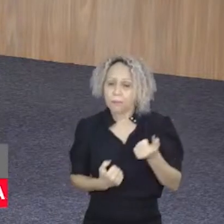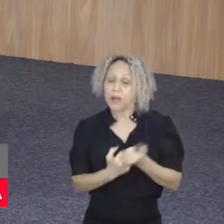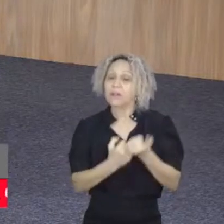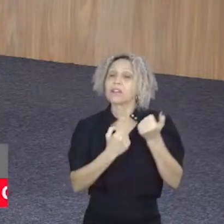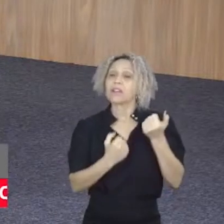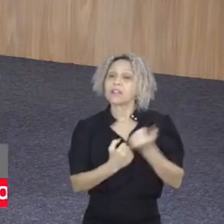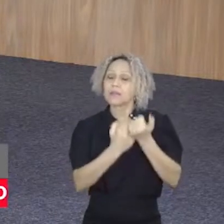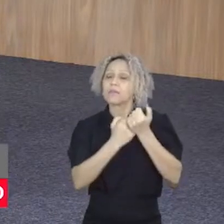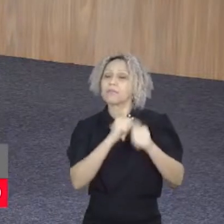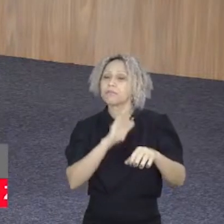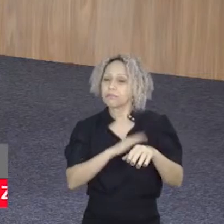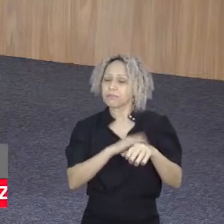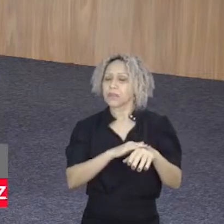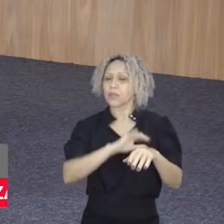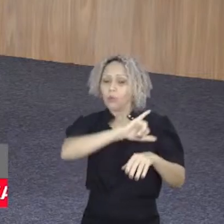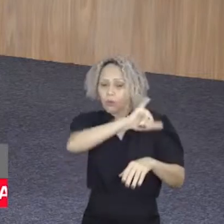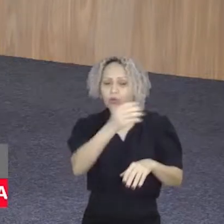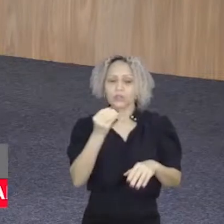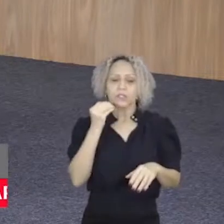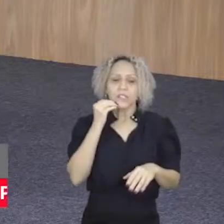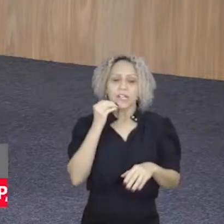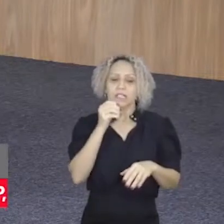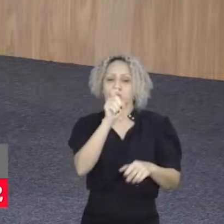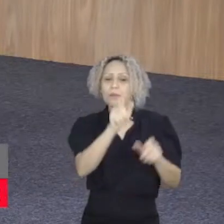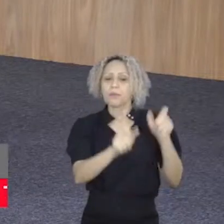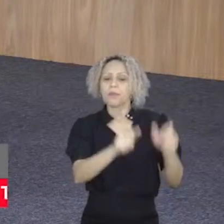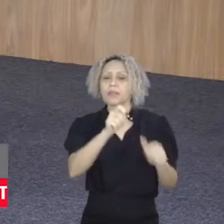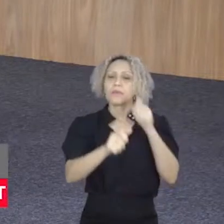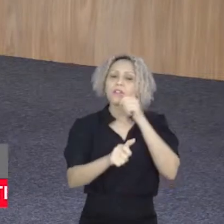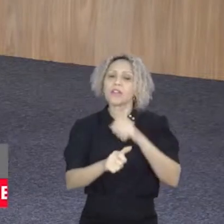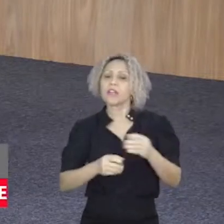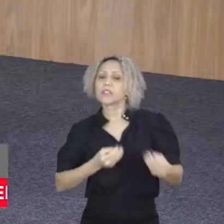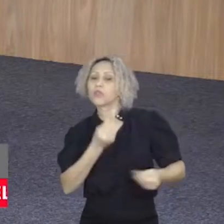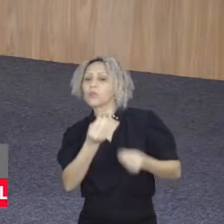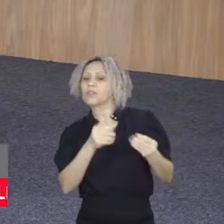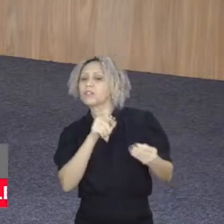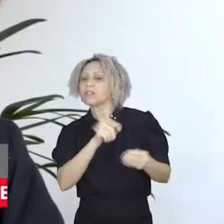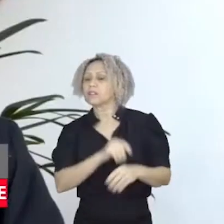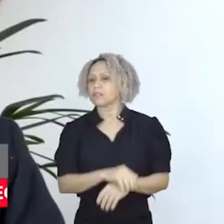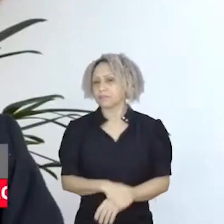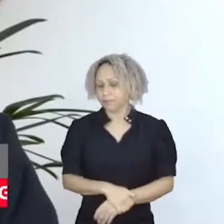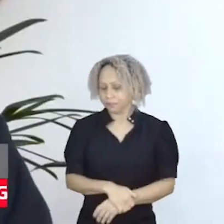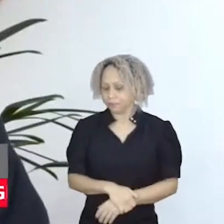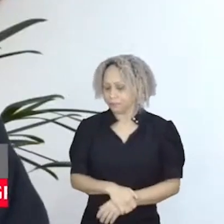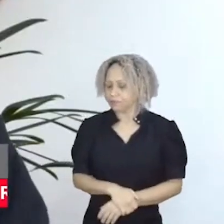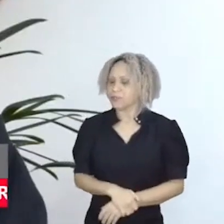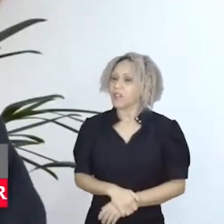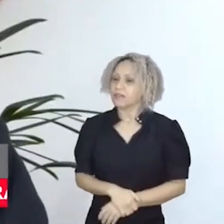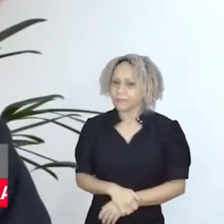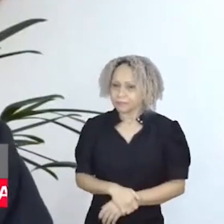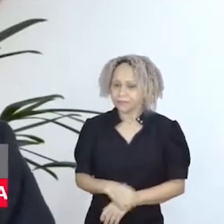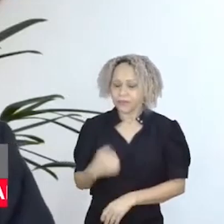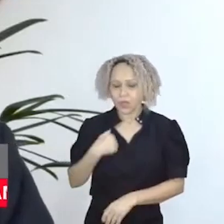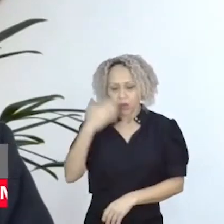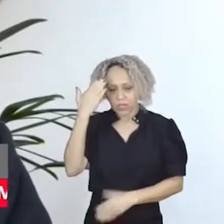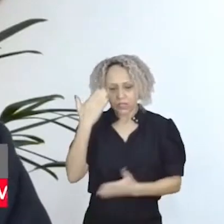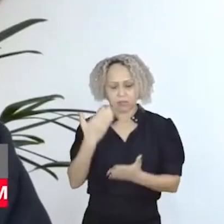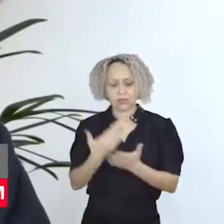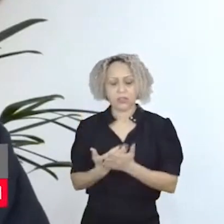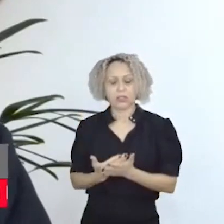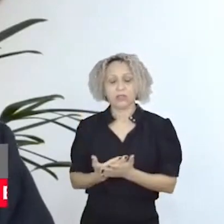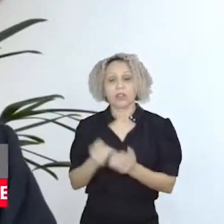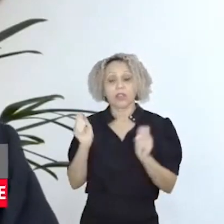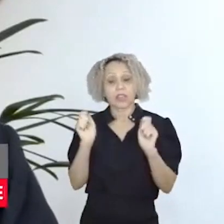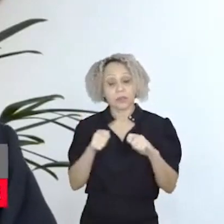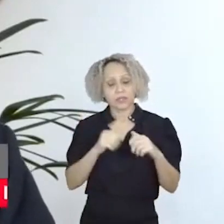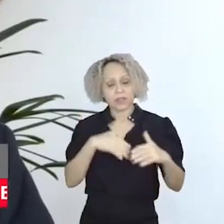mais espaços para as mulheres? Eu acredito que tem que avançar muito ainda. Como eu comecei dizendo, cota nos